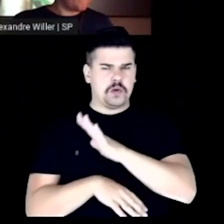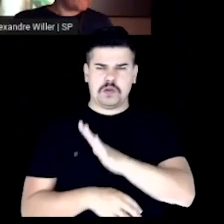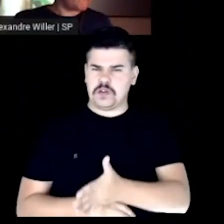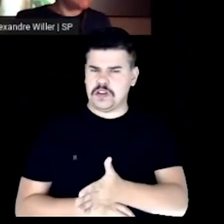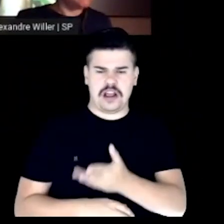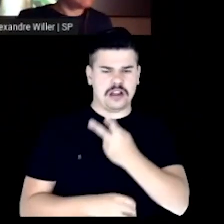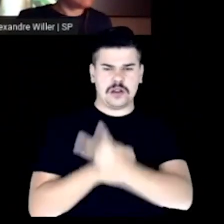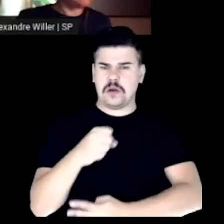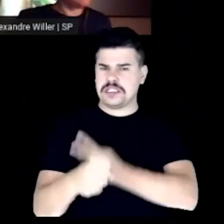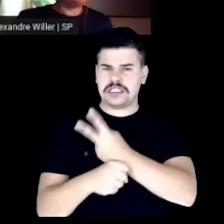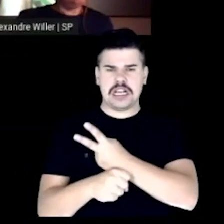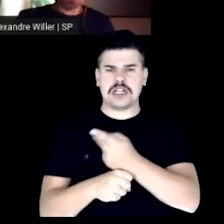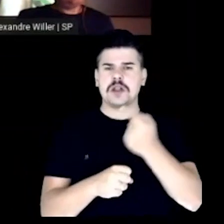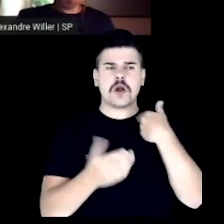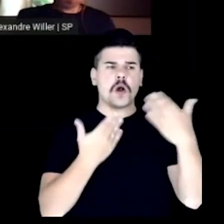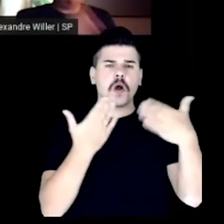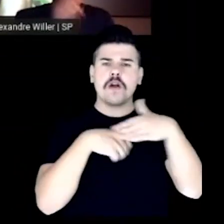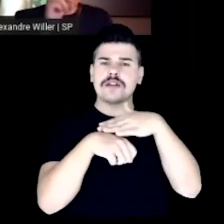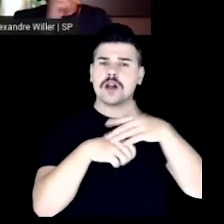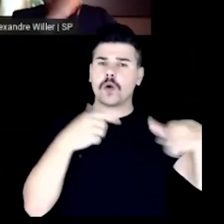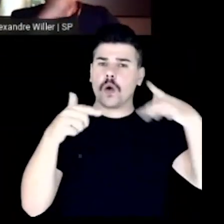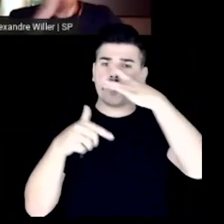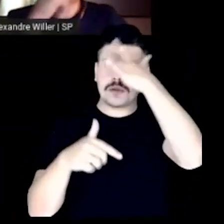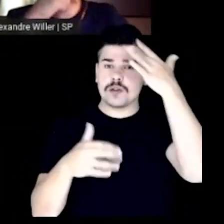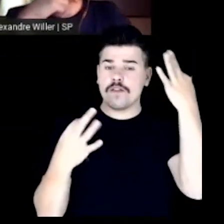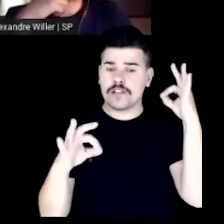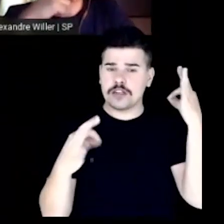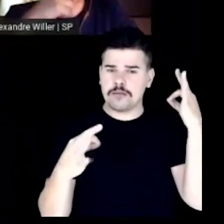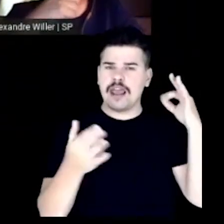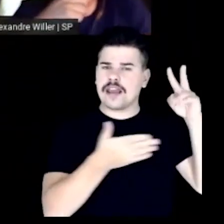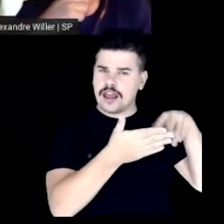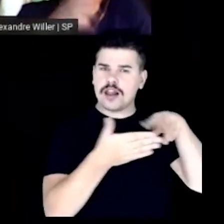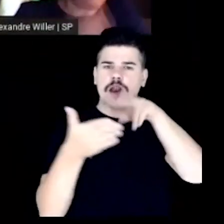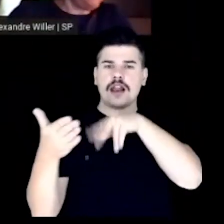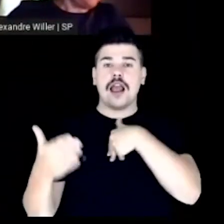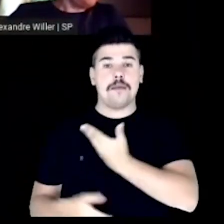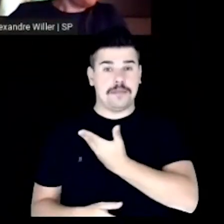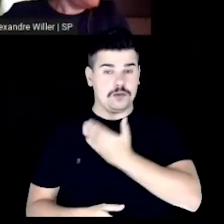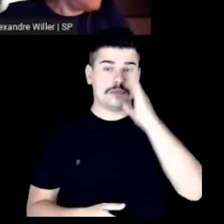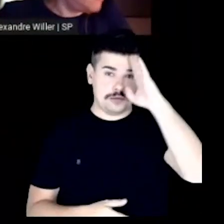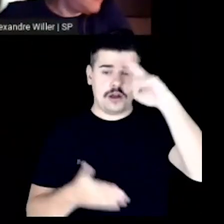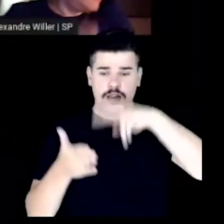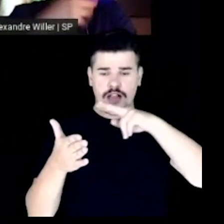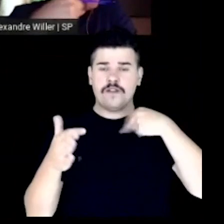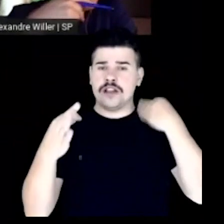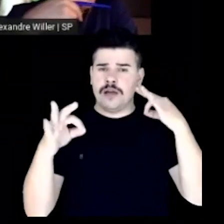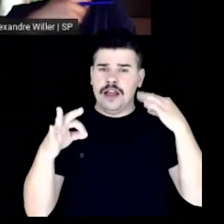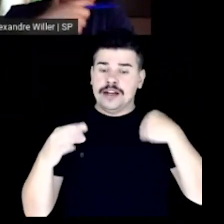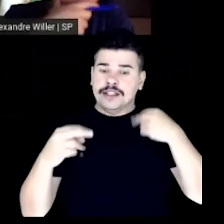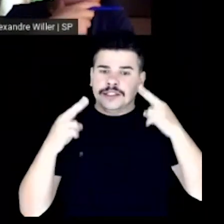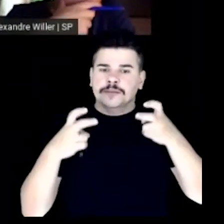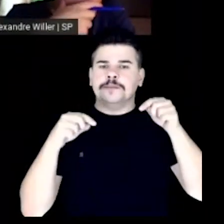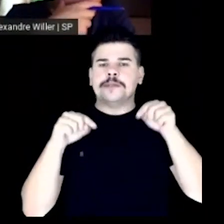um momento, a partir desse retorno, né, de outras pessoas que estavam lendo, me dando feedback, amigos,